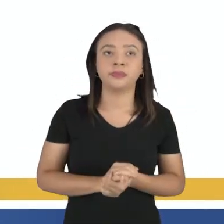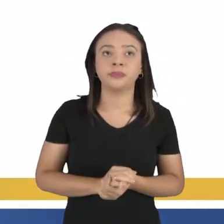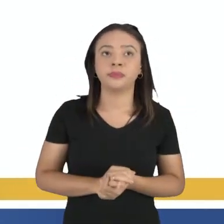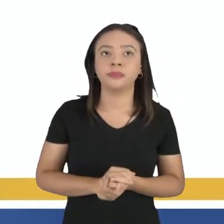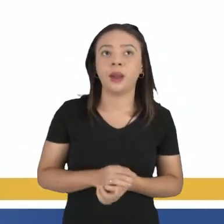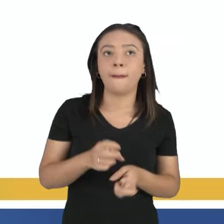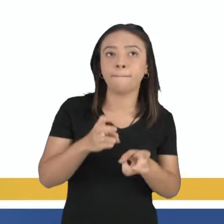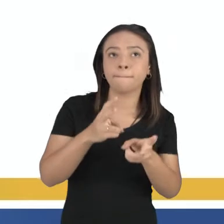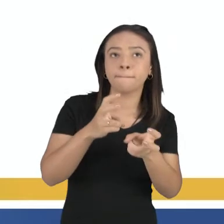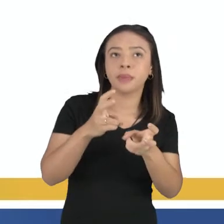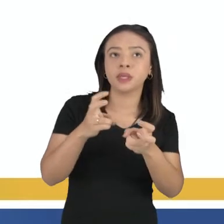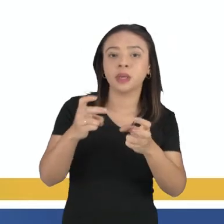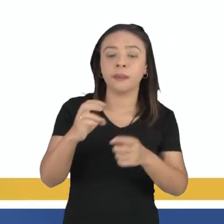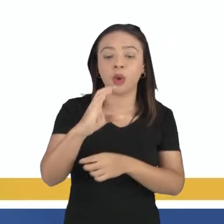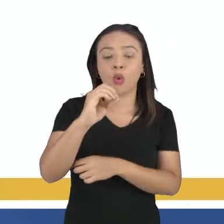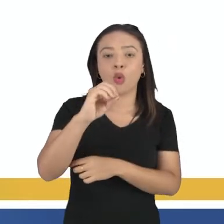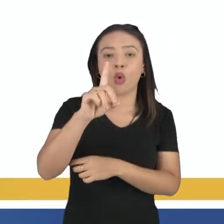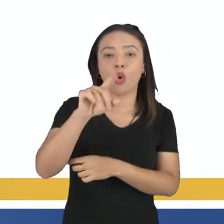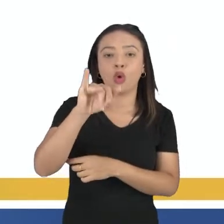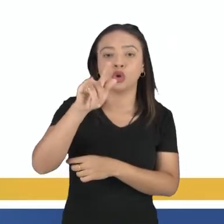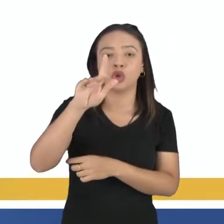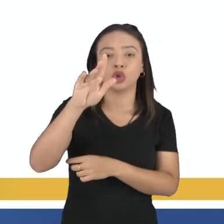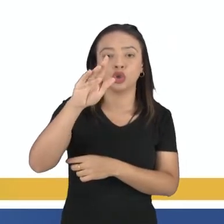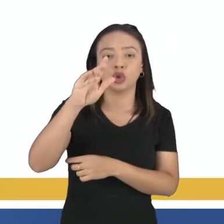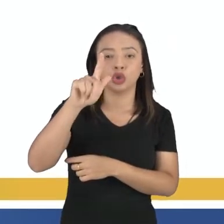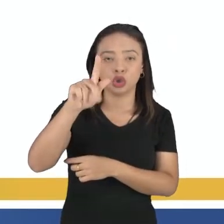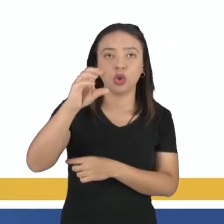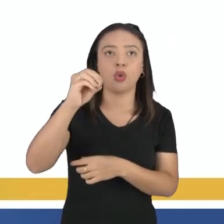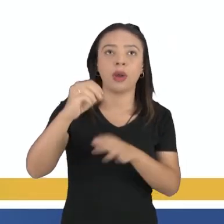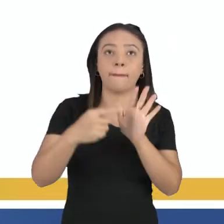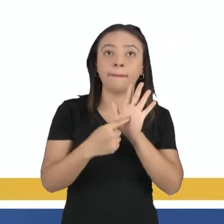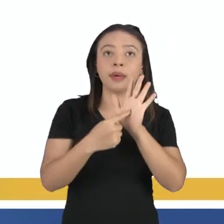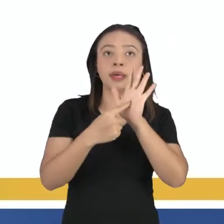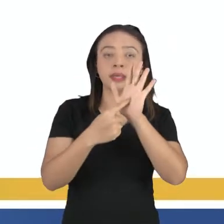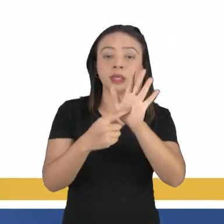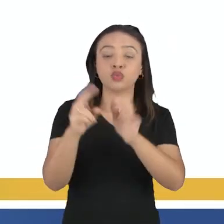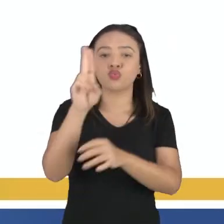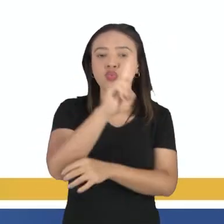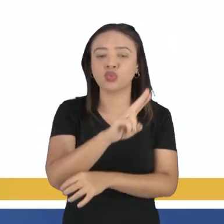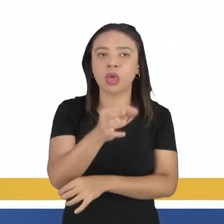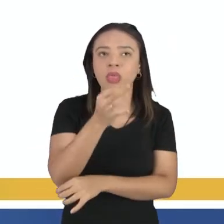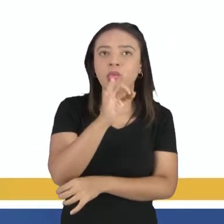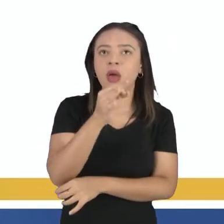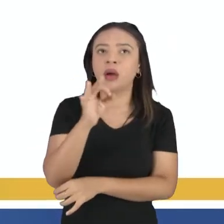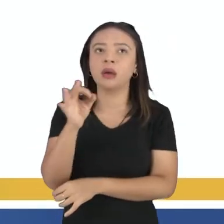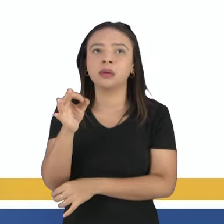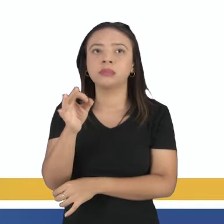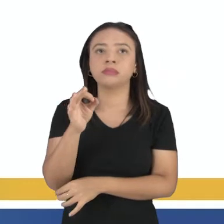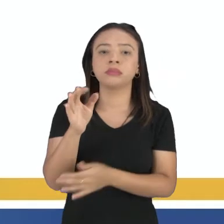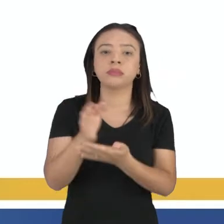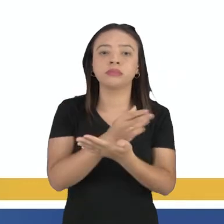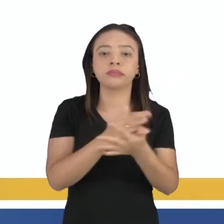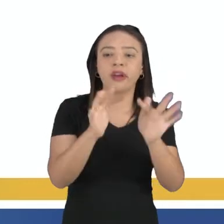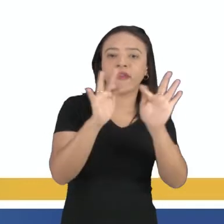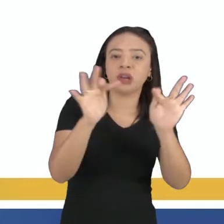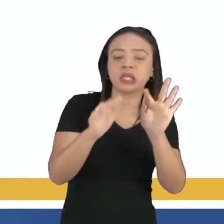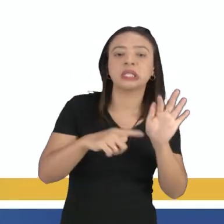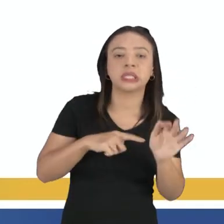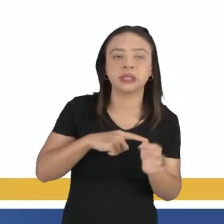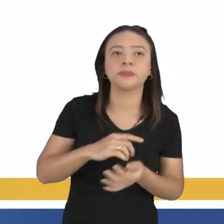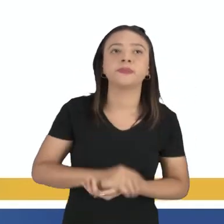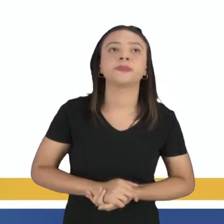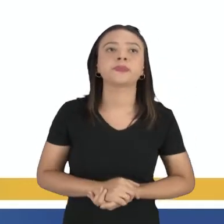o código em evidência empregando-o corretamente de acordo com os casos expressos pelas orações a seguir. Aí nós